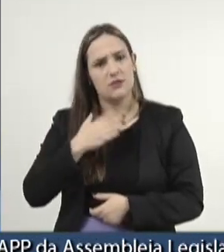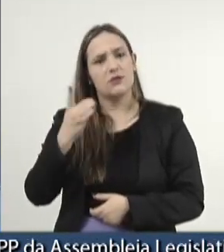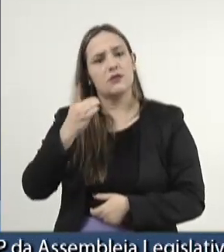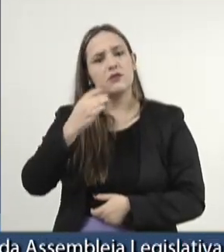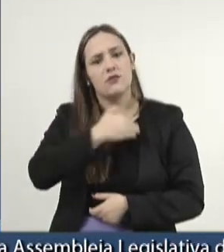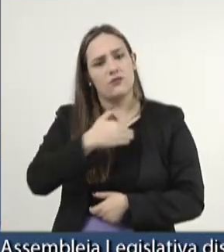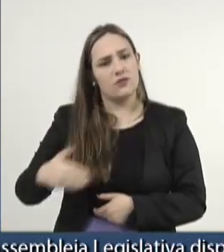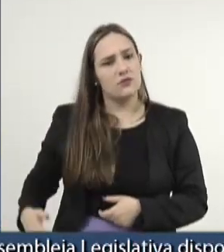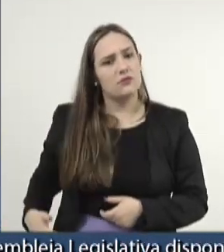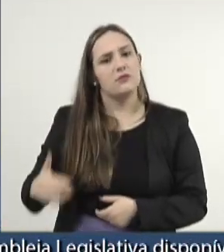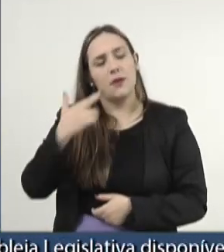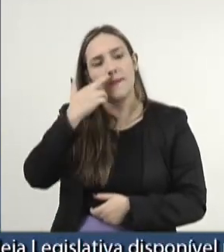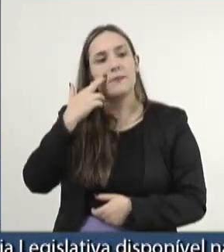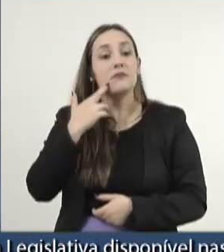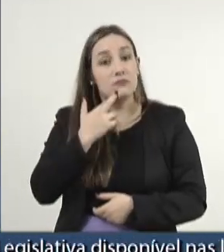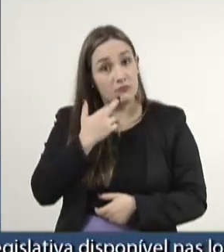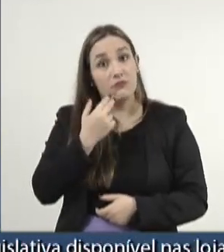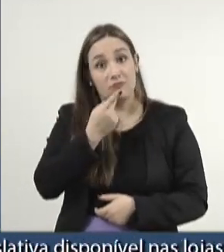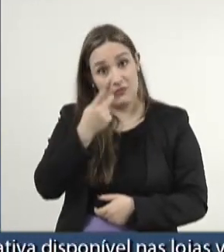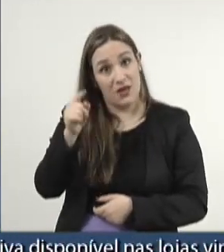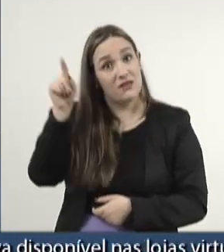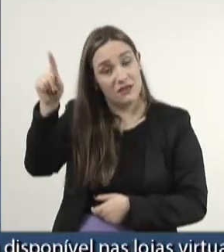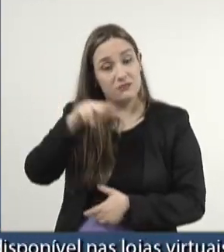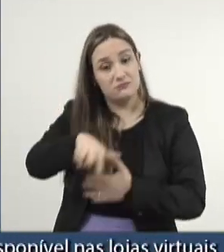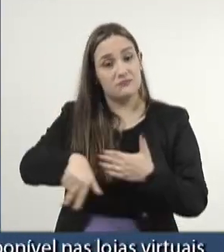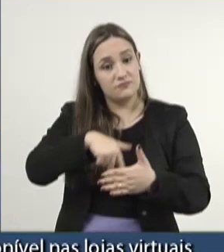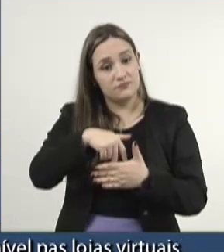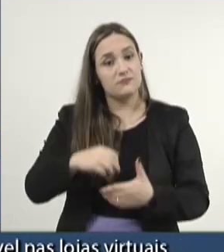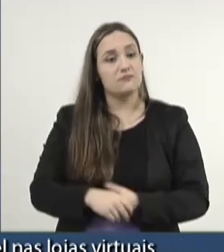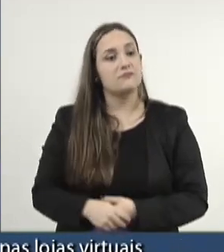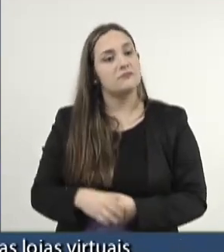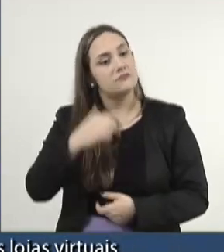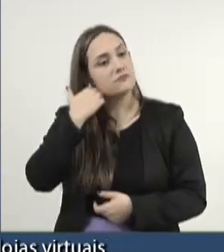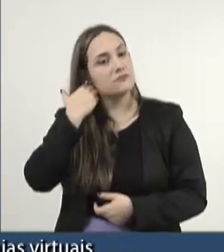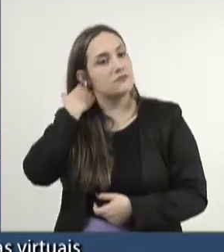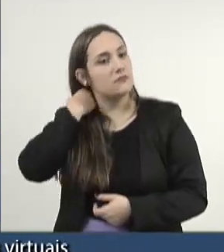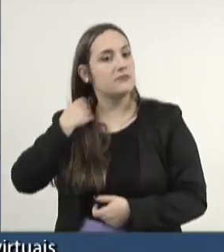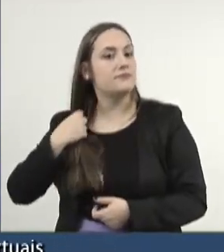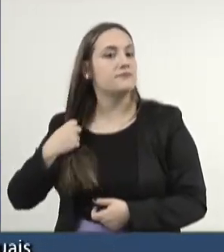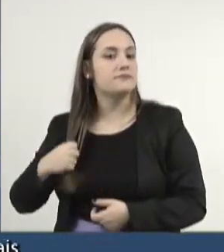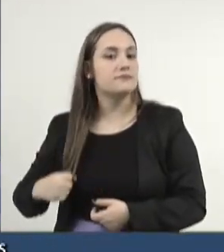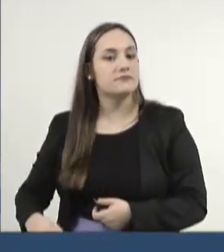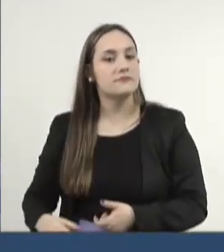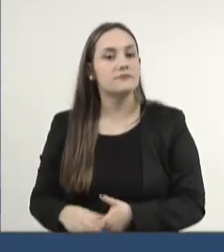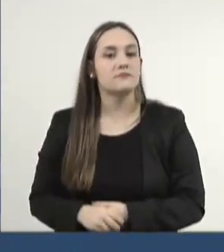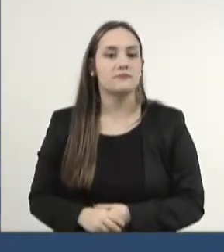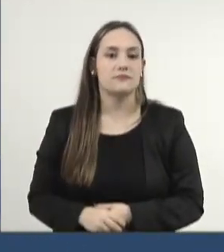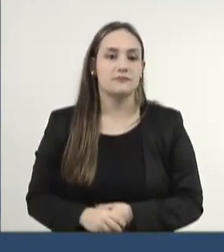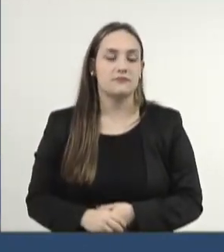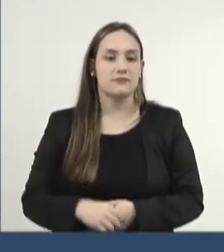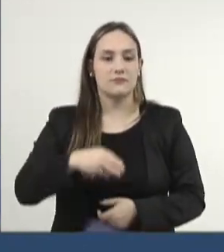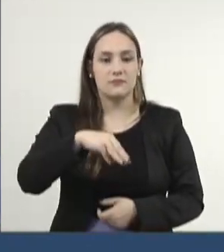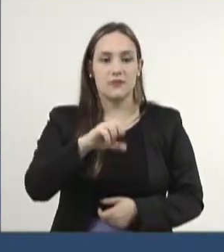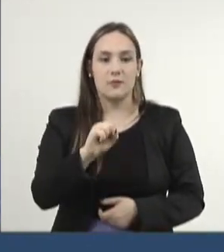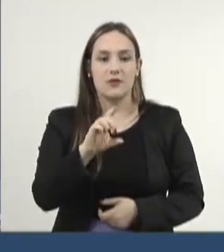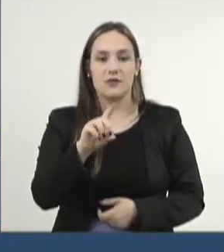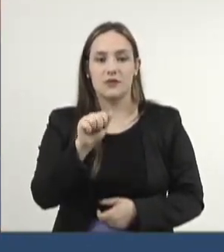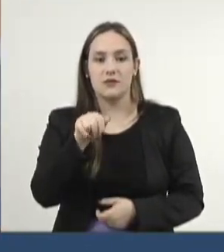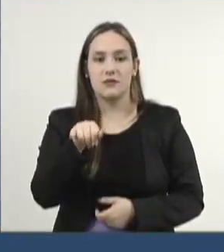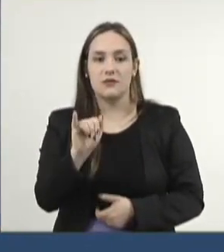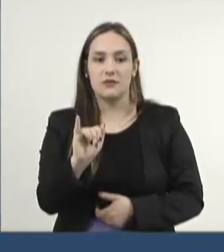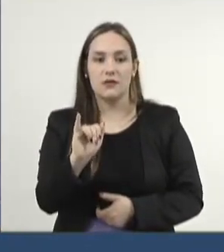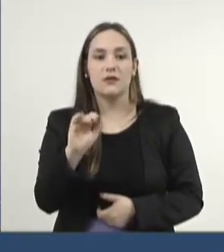está falando, deputado Zeca do PT. O MS Day está acontecendo em São Paulo,